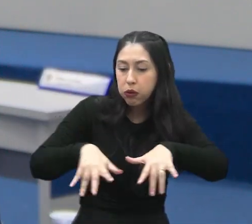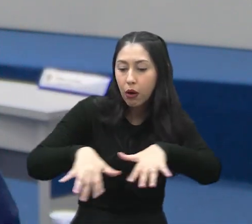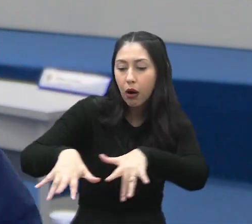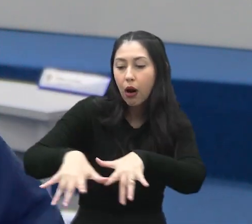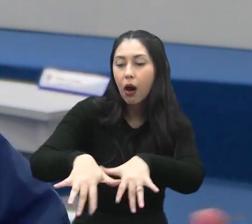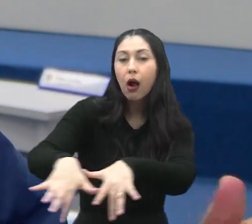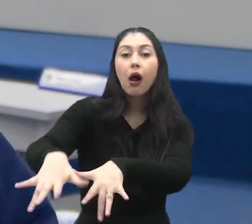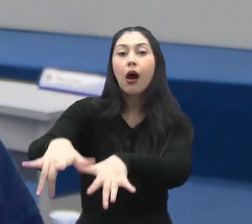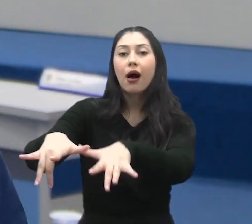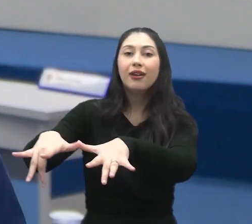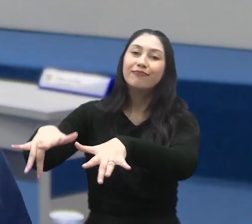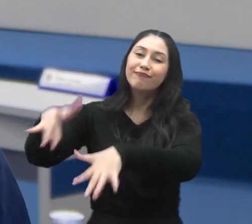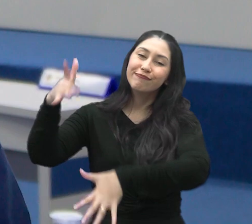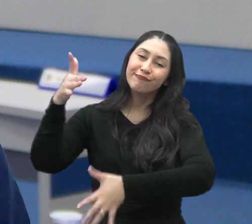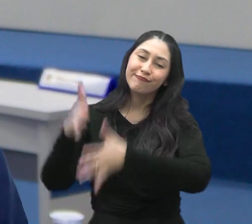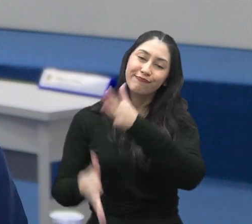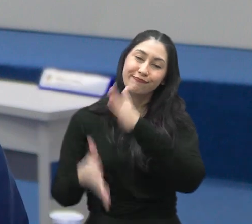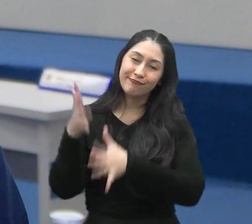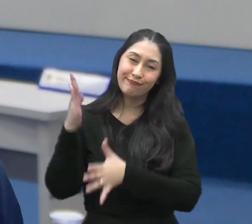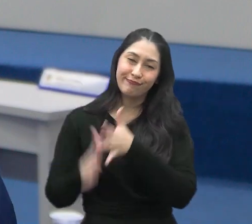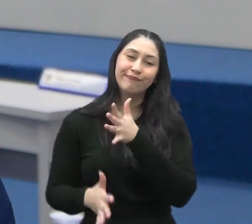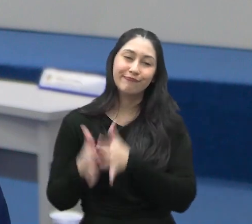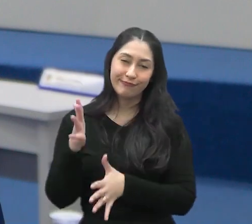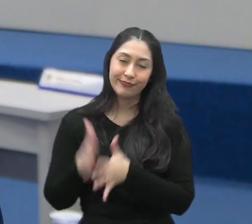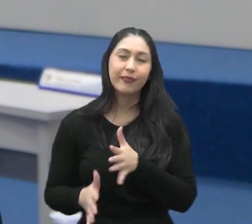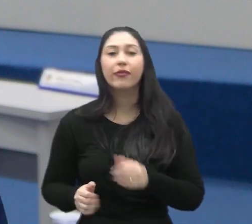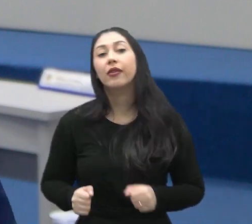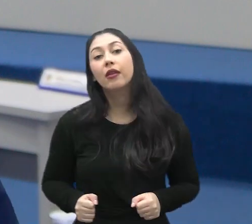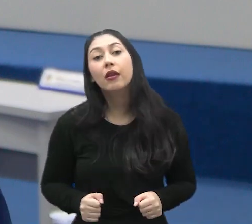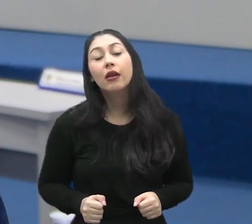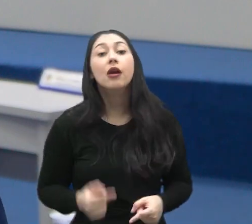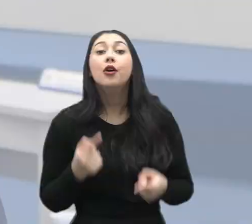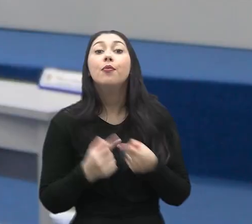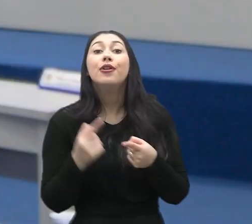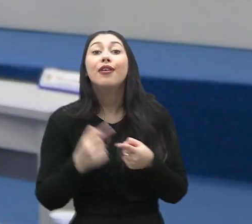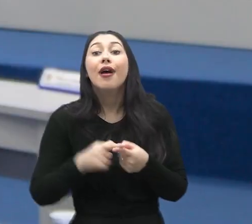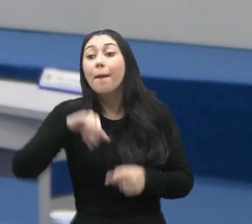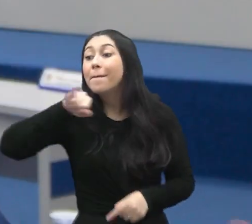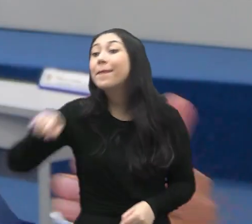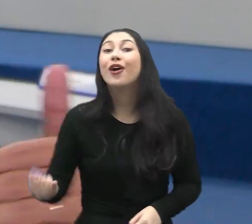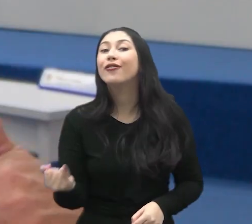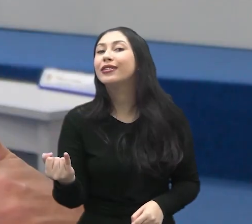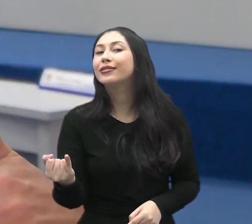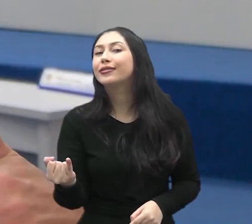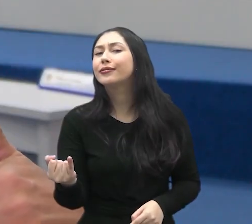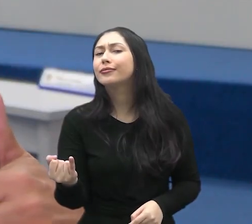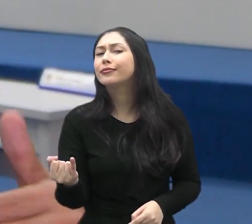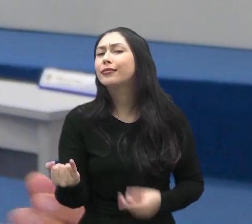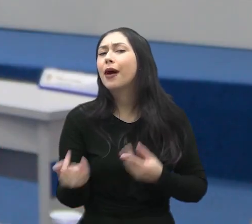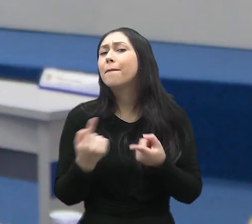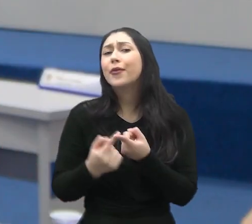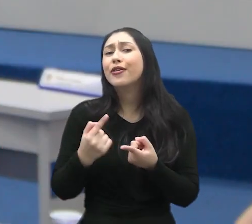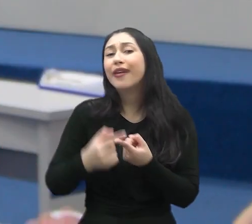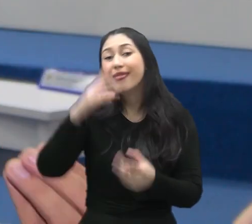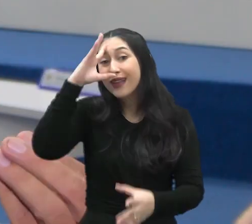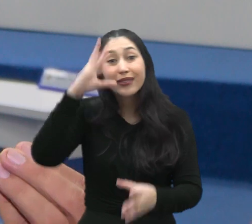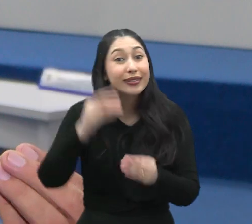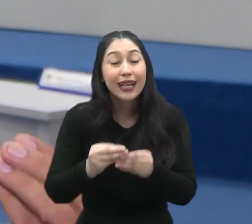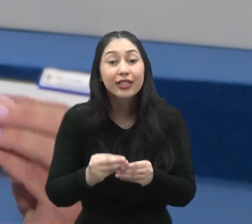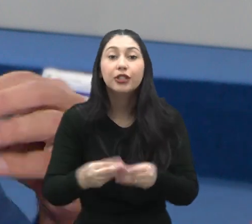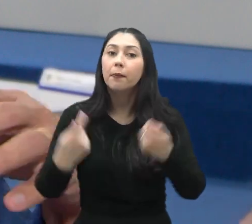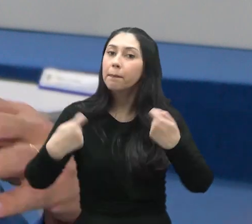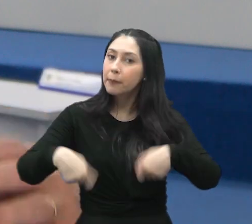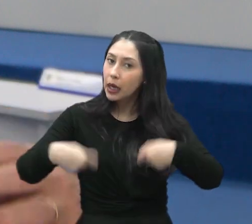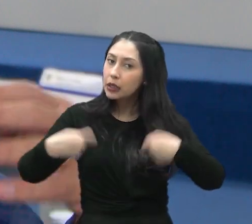esgoto, para o despejo normal, que vai chegar em algum lugar e vai atrapalhar lá na frente. Por que eu não reaproveito? O que falta para entender